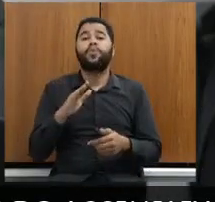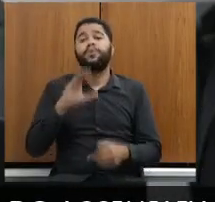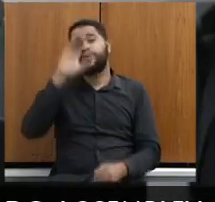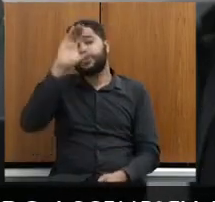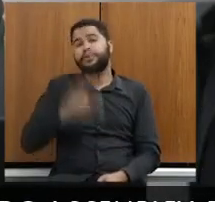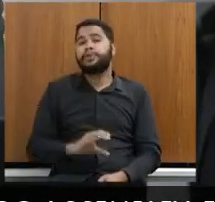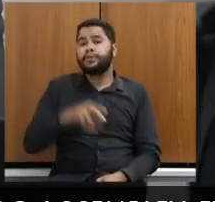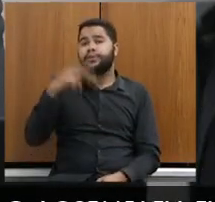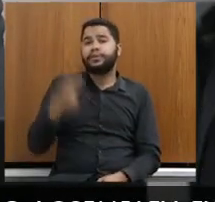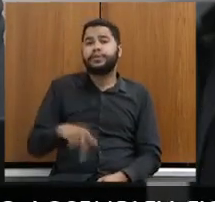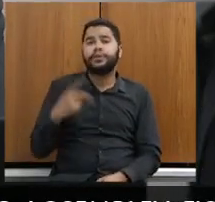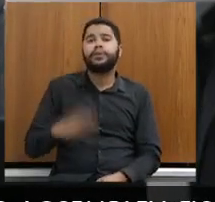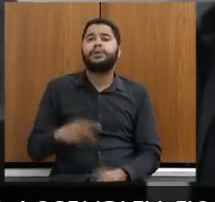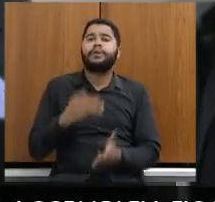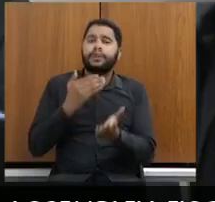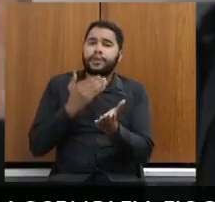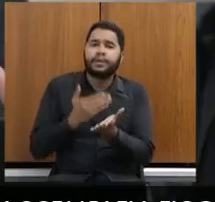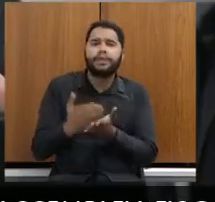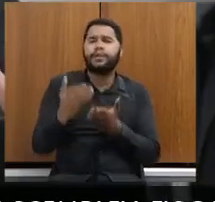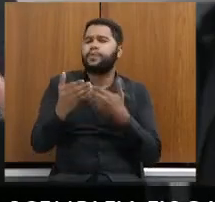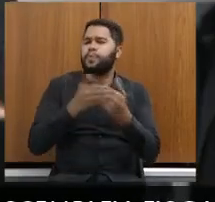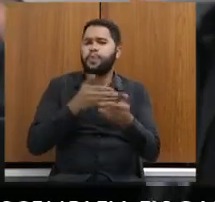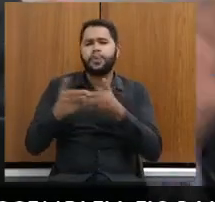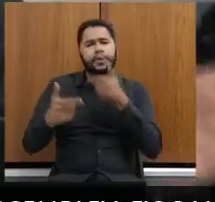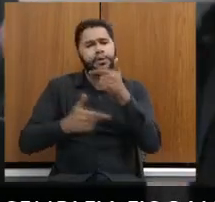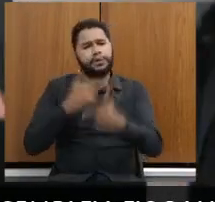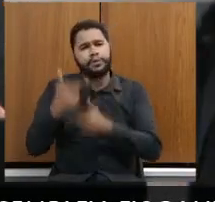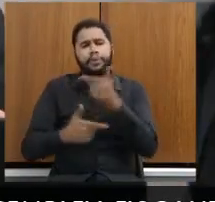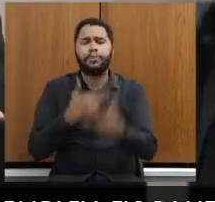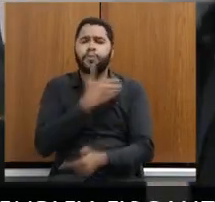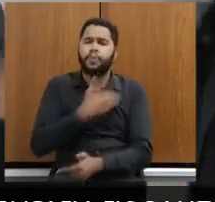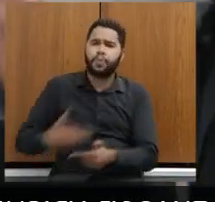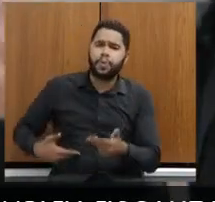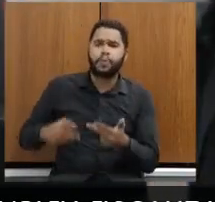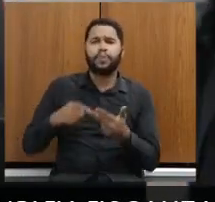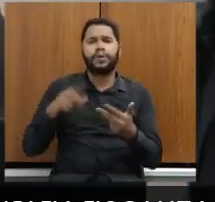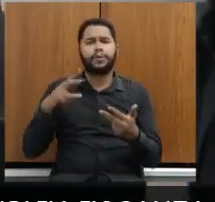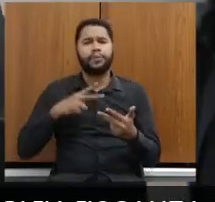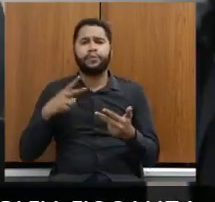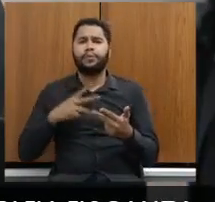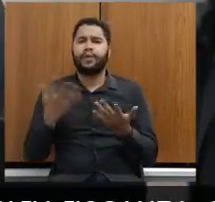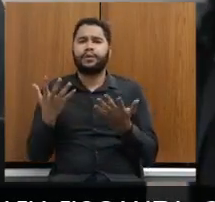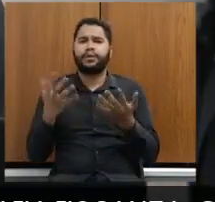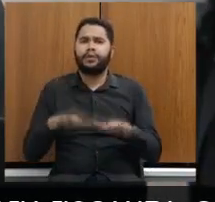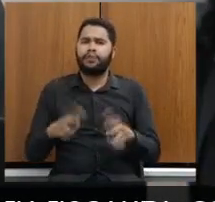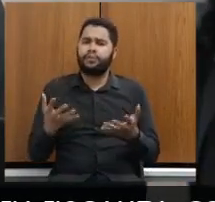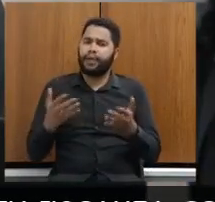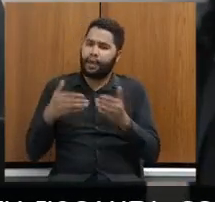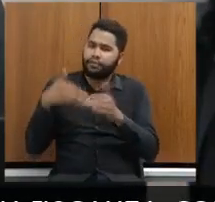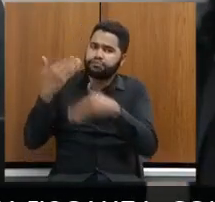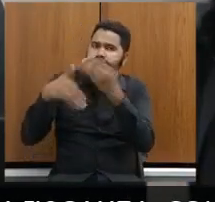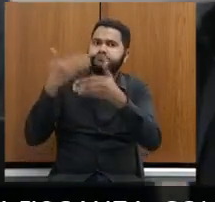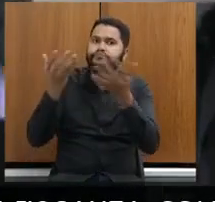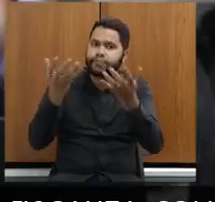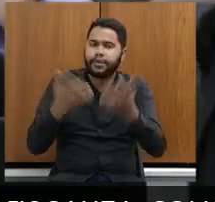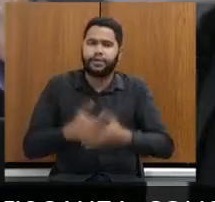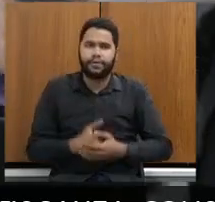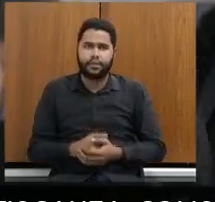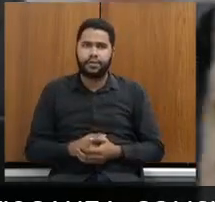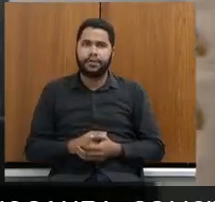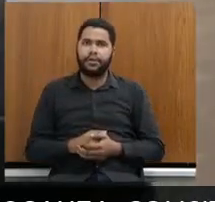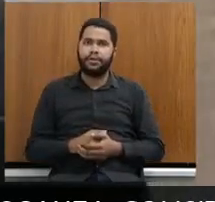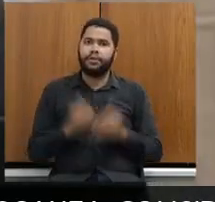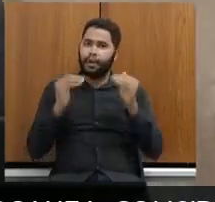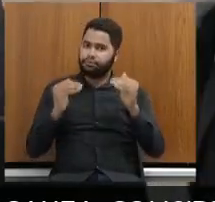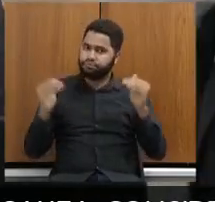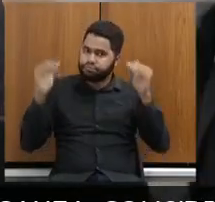cidadão na face da terra que ingressa em qualquer atividade seja pouco ou privada que eu não quero atenção sim tendo quer